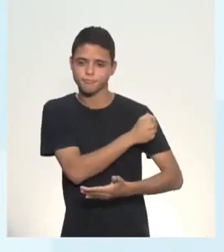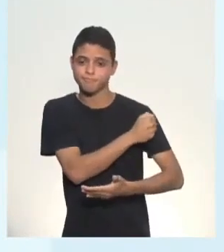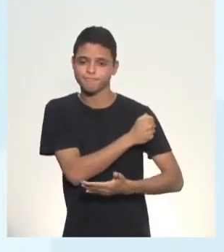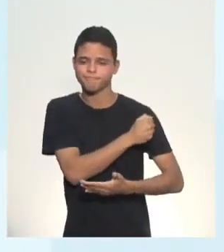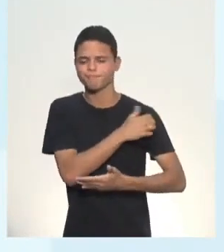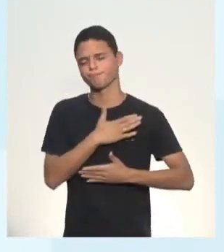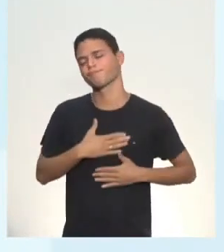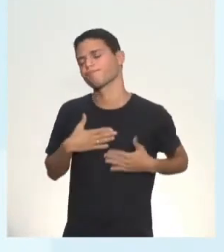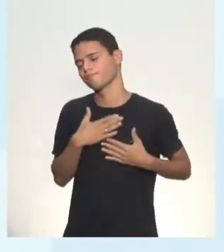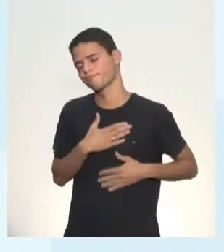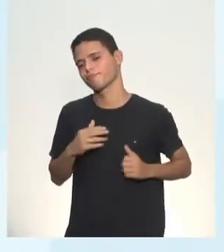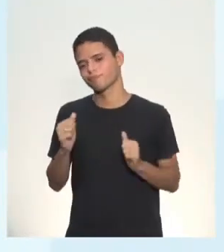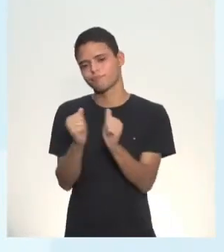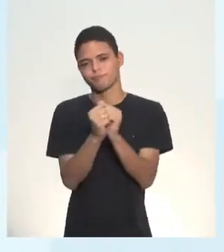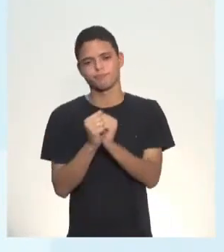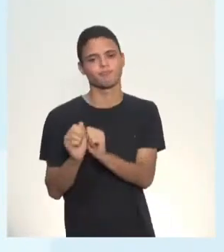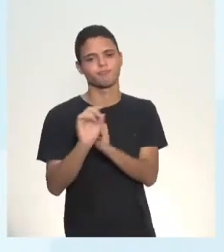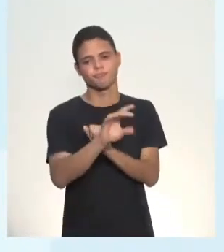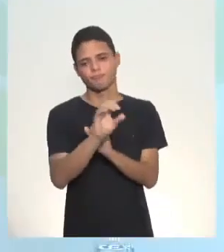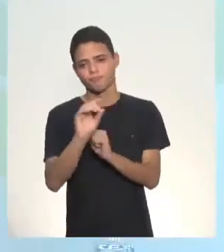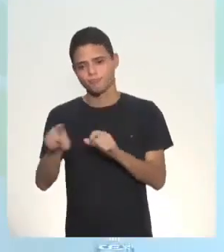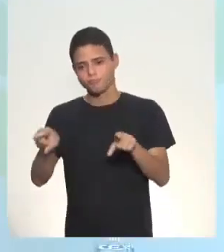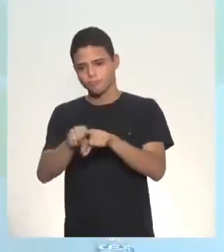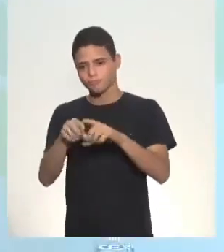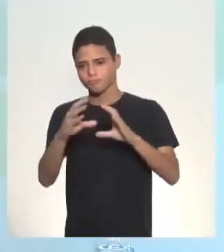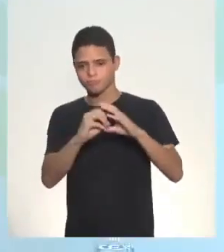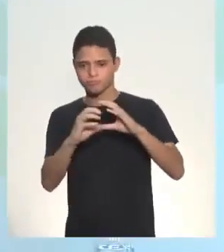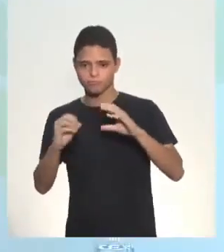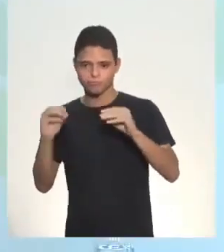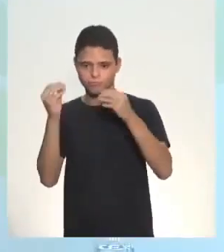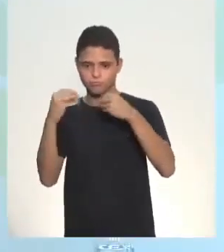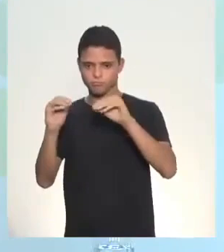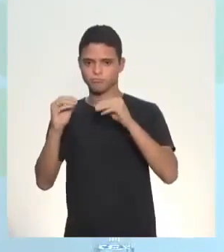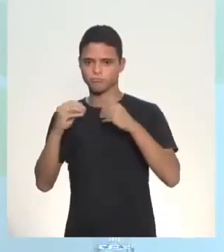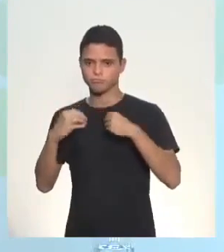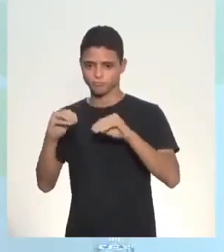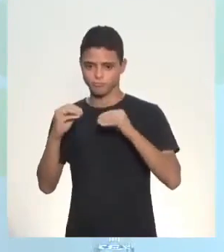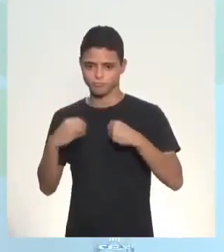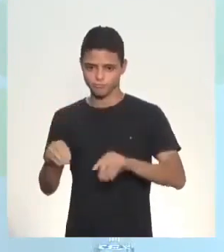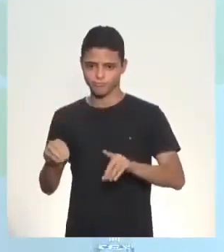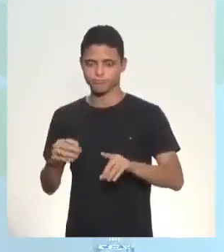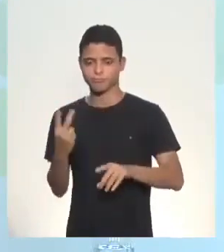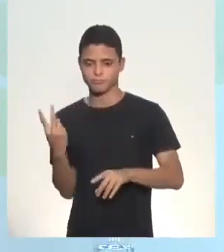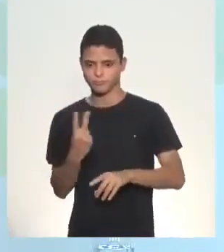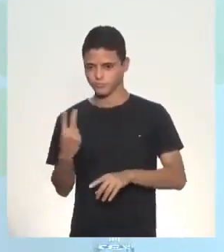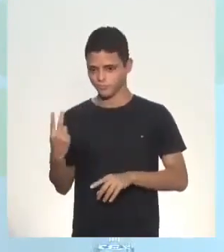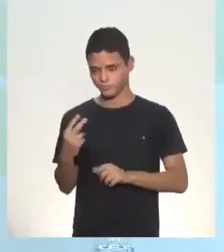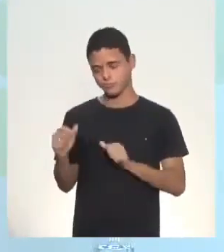foi um prazer estar com vocês e não esqueçam de compartilhar o emojizinho de vocês. Vou compartilhar o meu, Mauro, também, ó. O